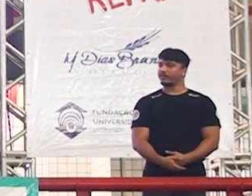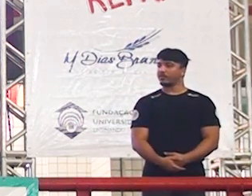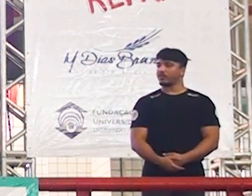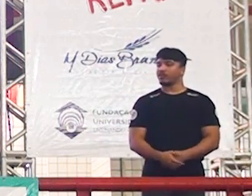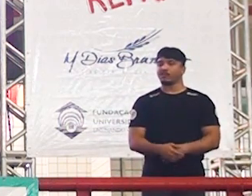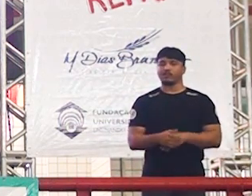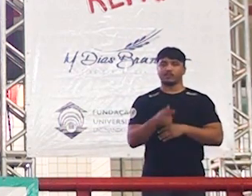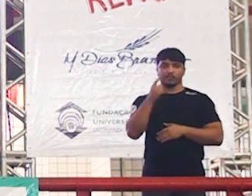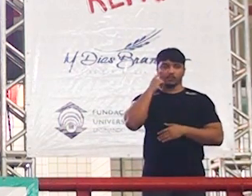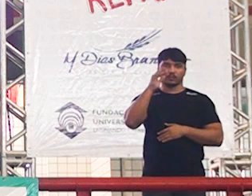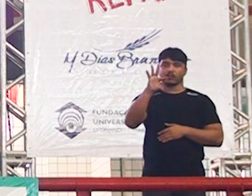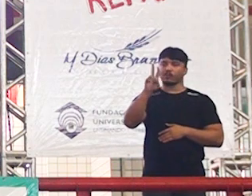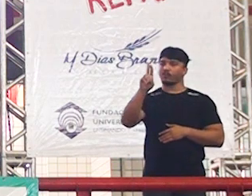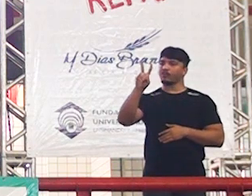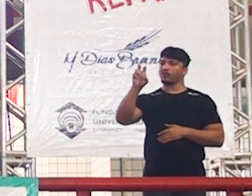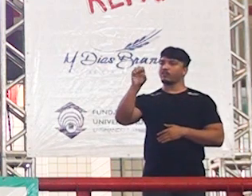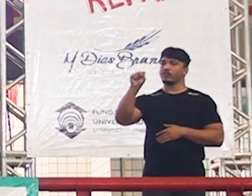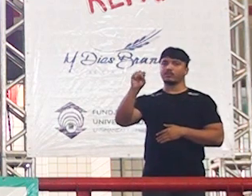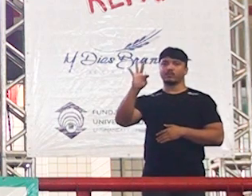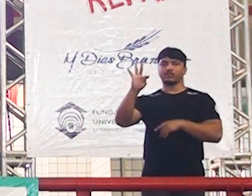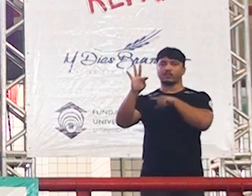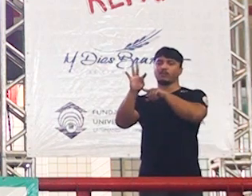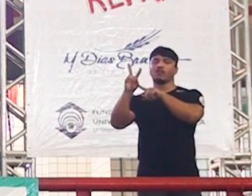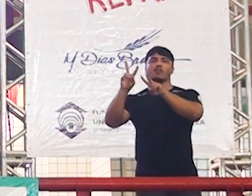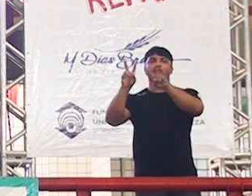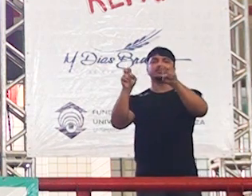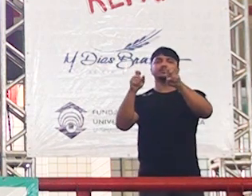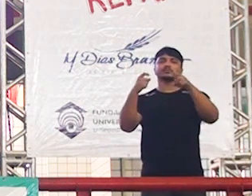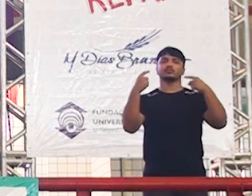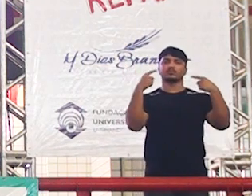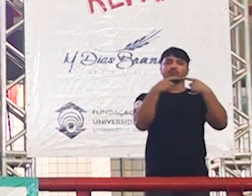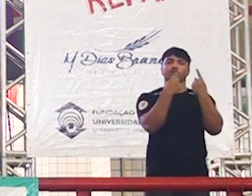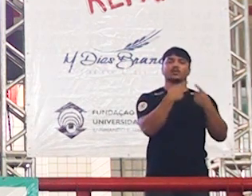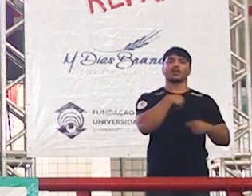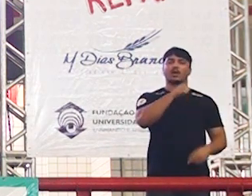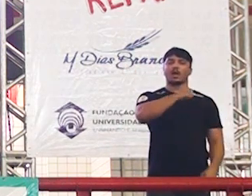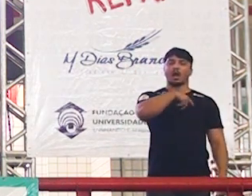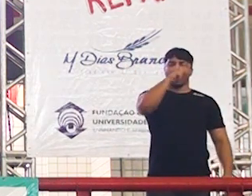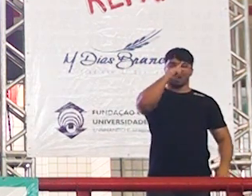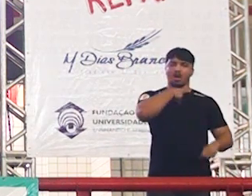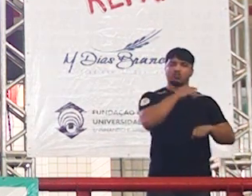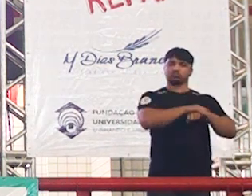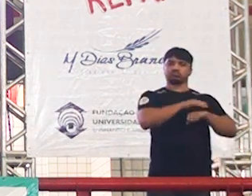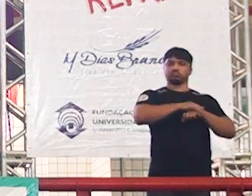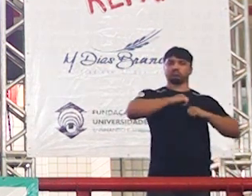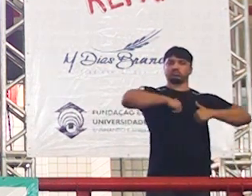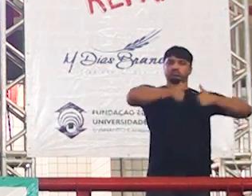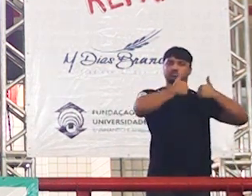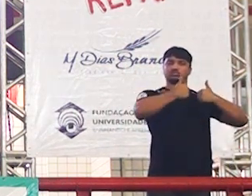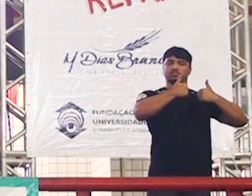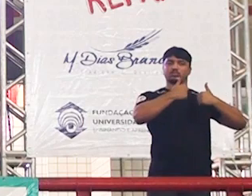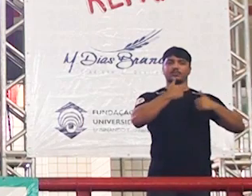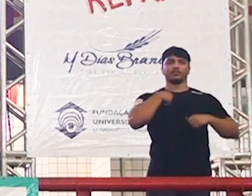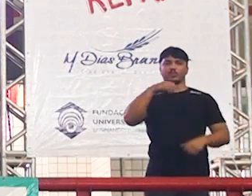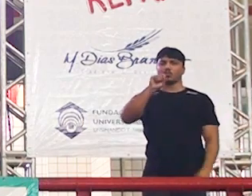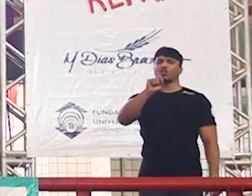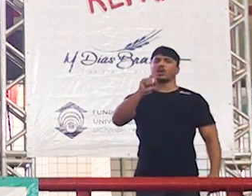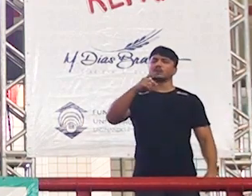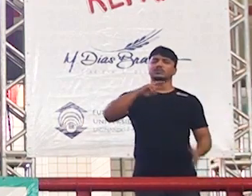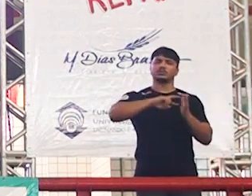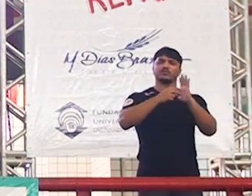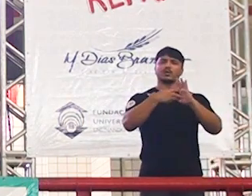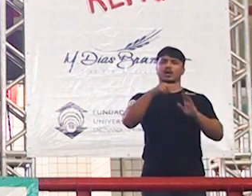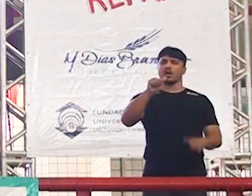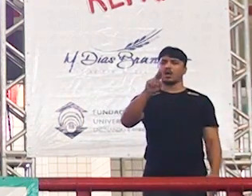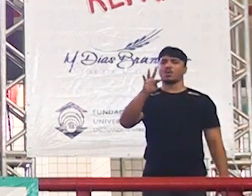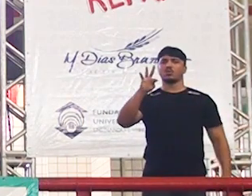A FUVEST uma vez cobrou uma discussão sobre altruísmo. Só em falar de altruísmo já é difícil por